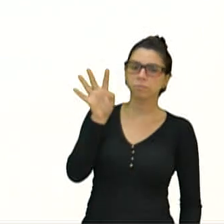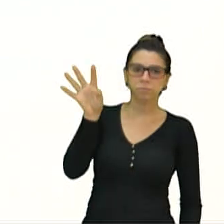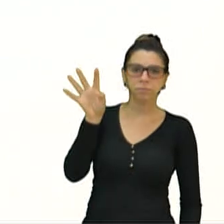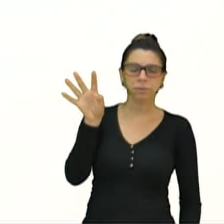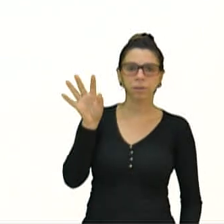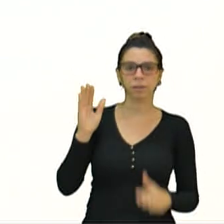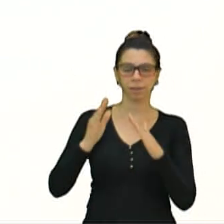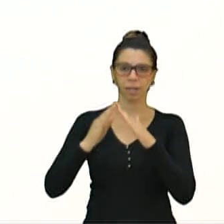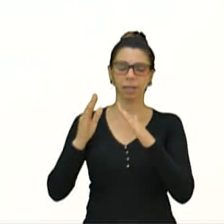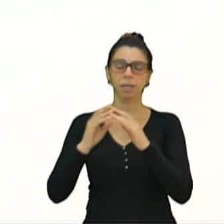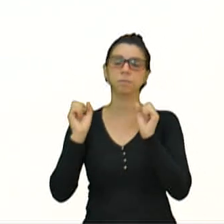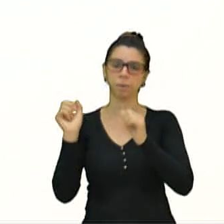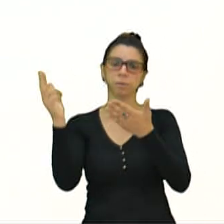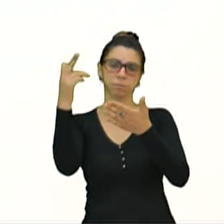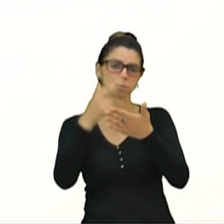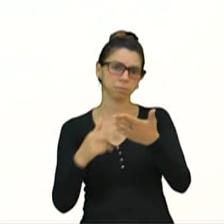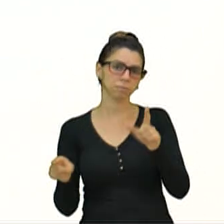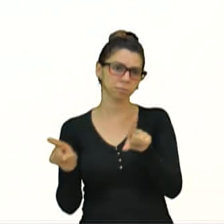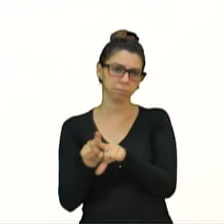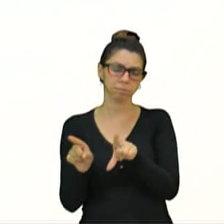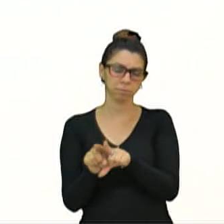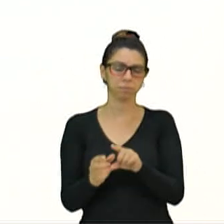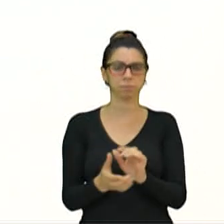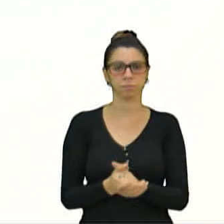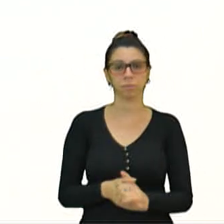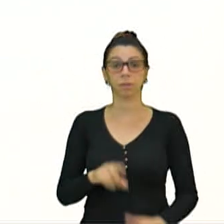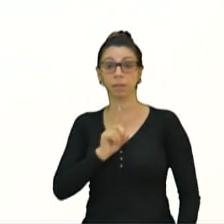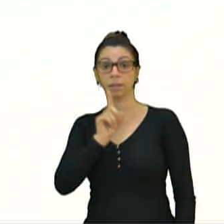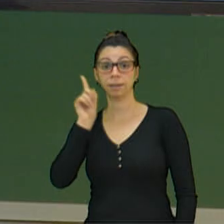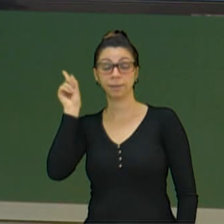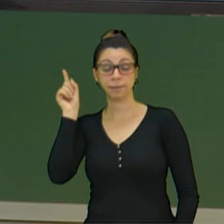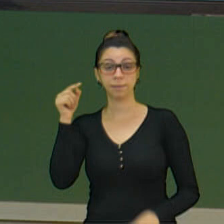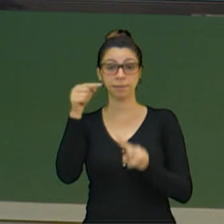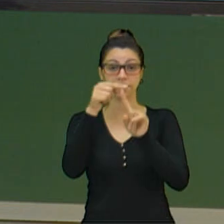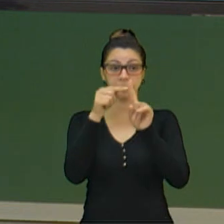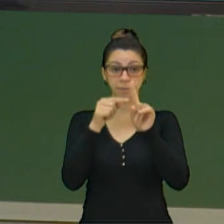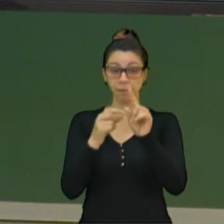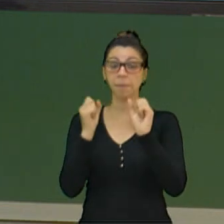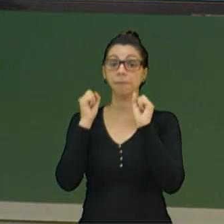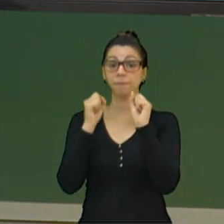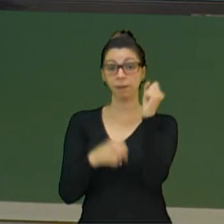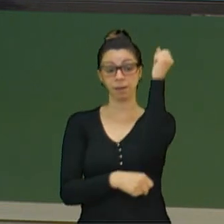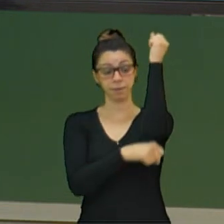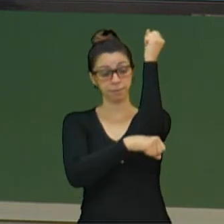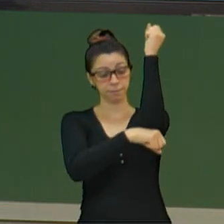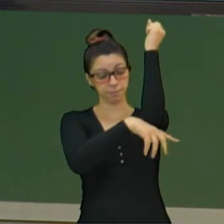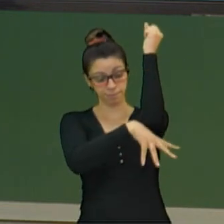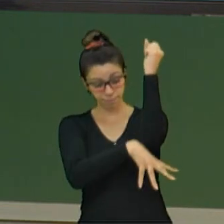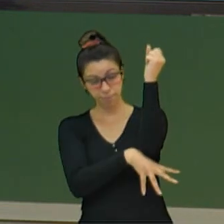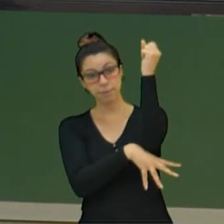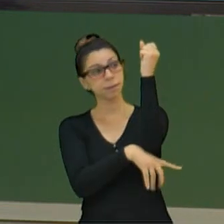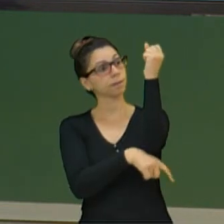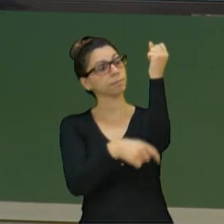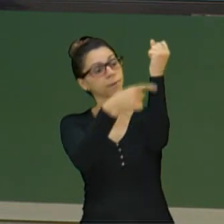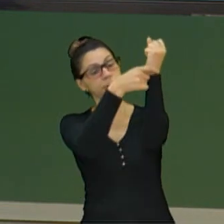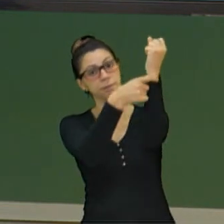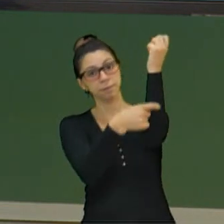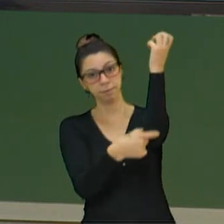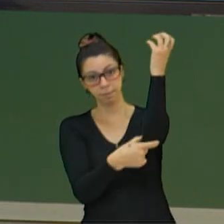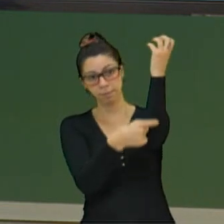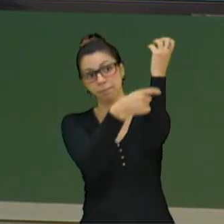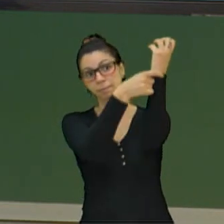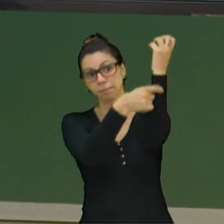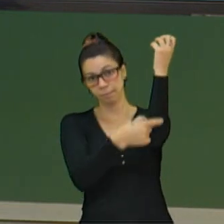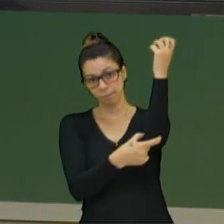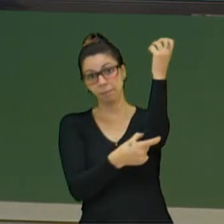também. Lembrando que esse tipo de planta vai formar raiz, vai formar um caule, que muitas vezes pode